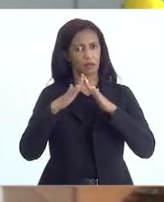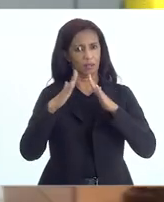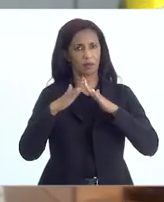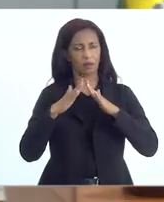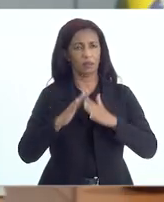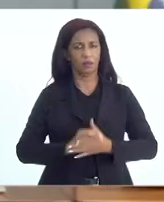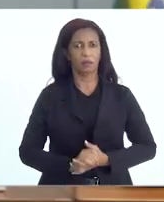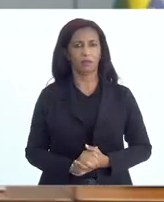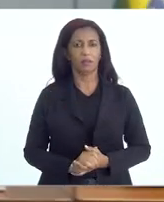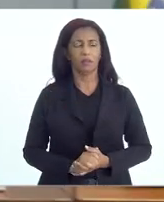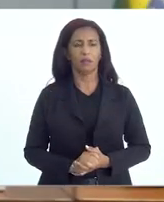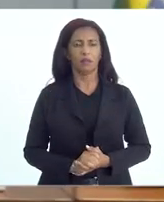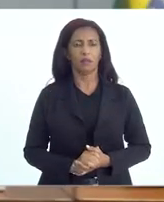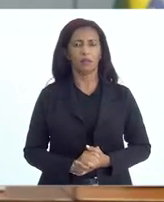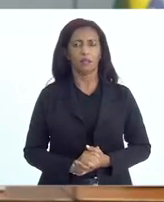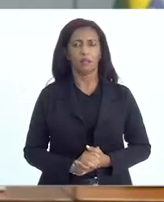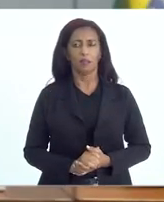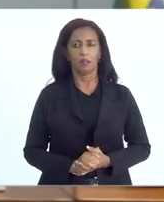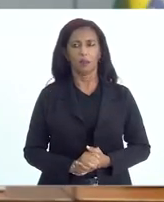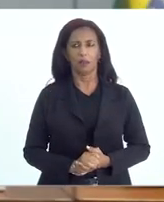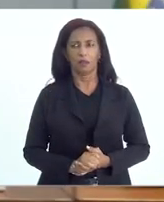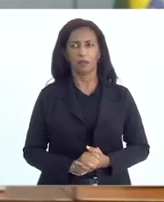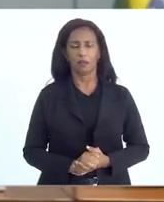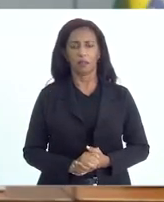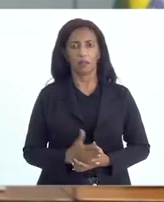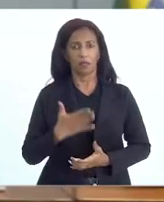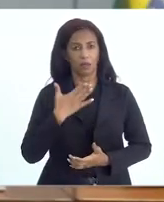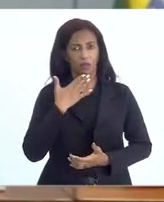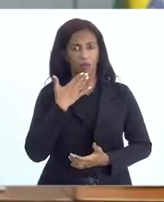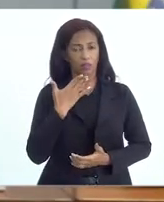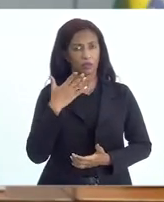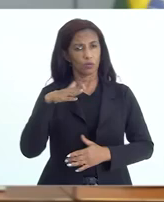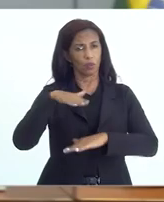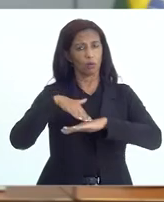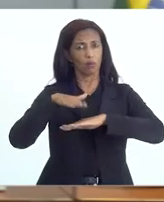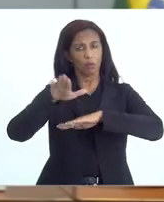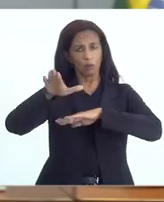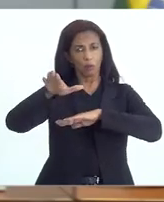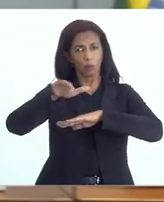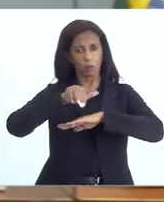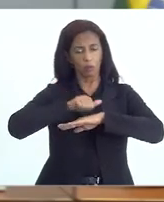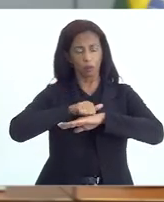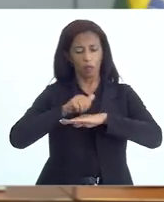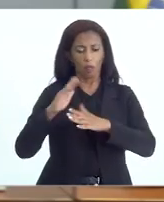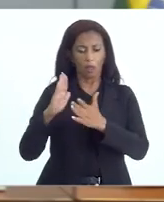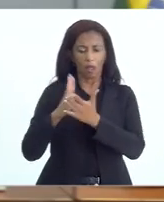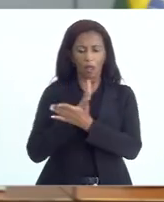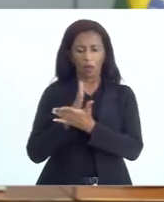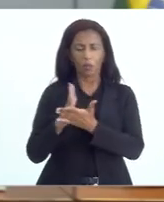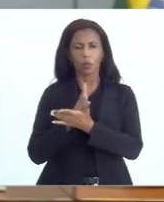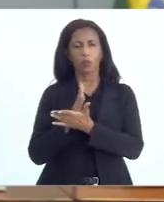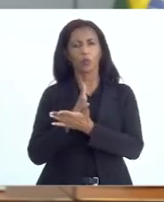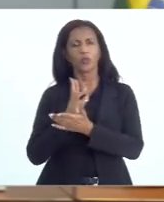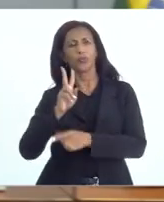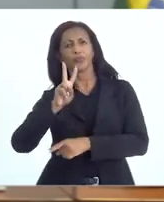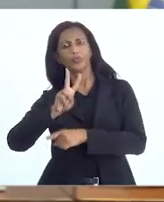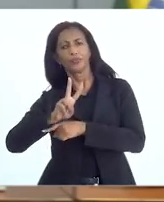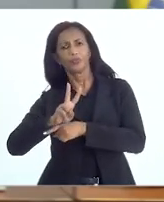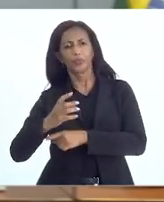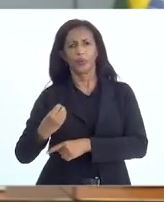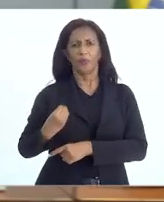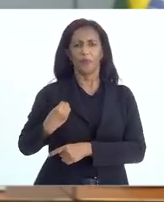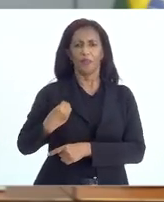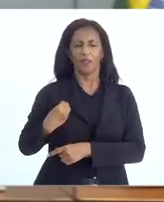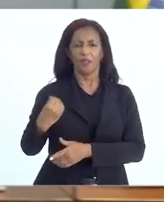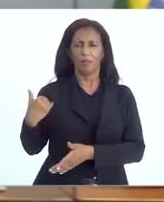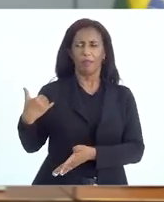casa eu sugiro que o senhor convoque E tem alguns guarda-vidas que eles